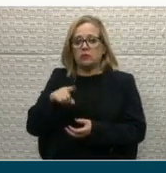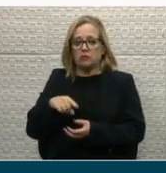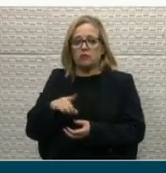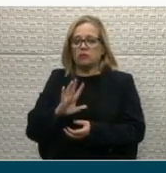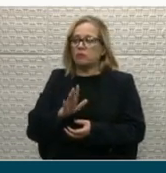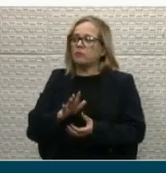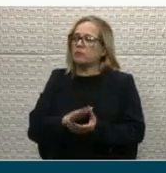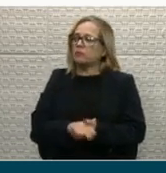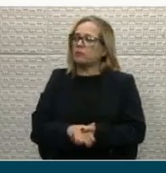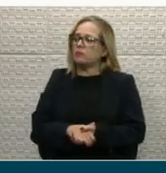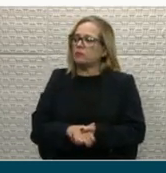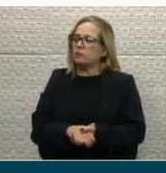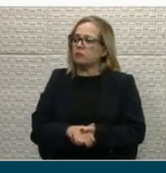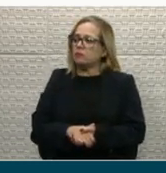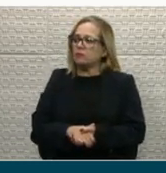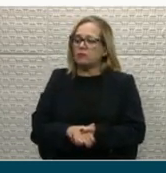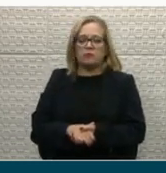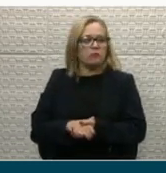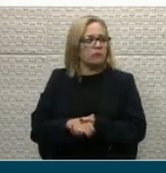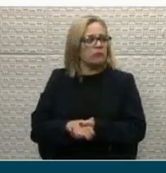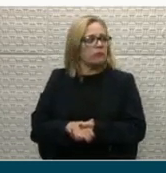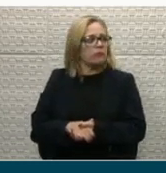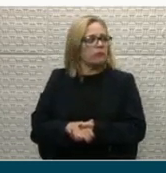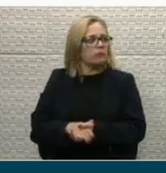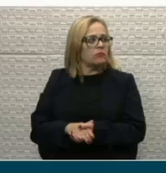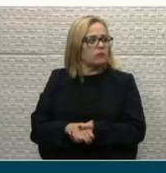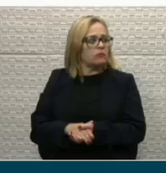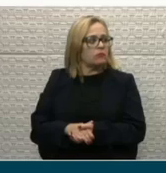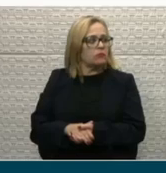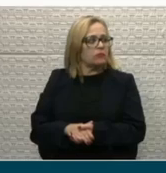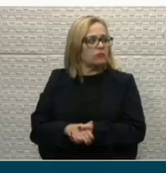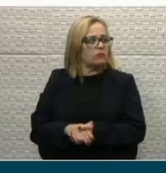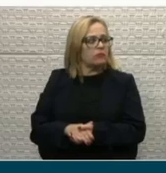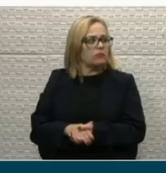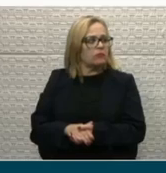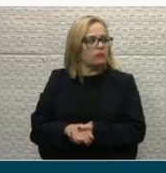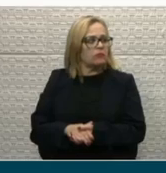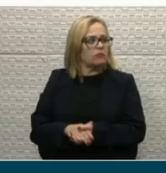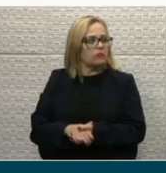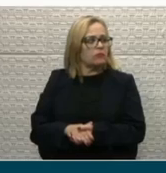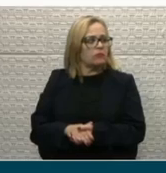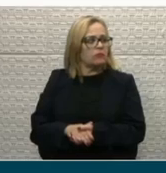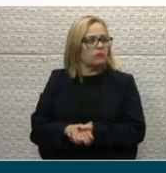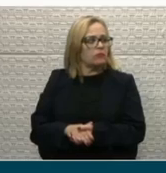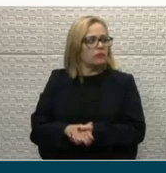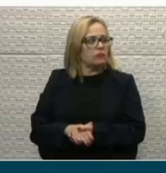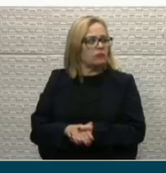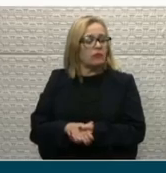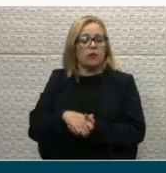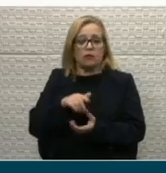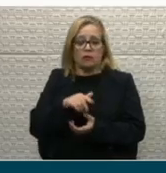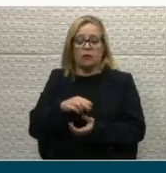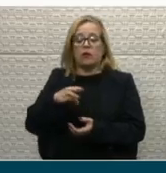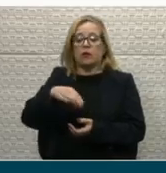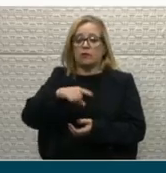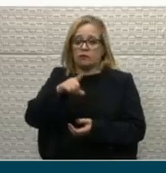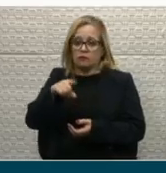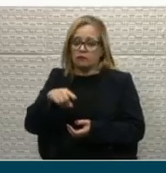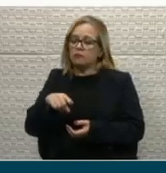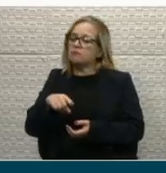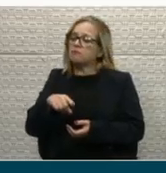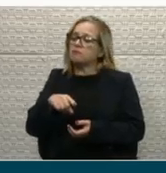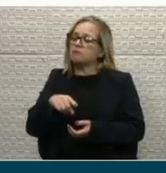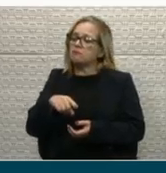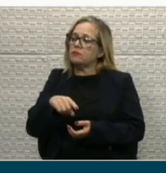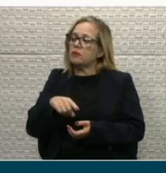I, que é uma matriz 2 por 2. Eu quero que o determinante dessa matriz